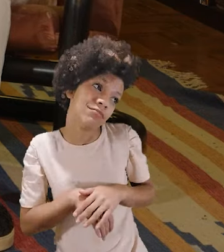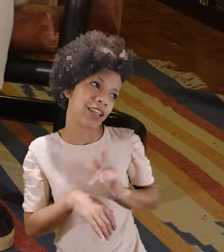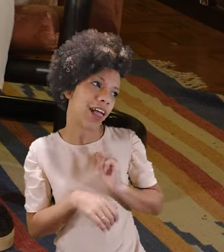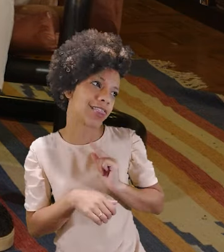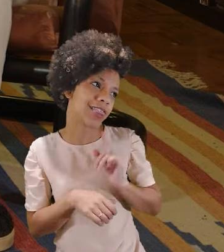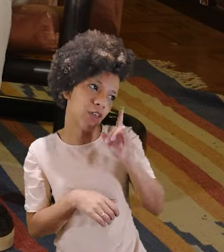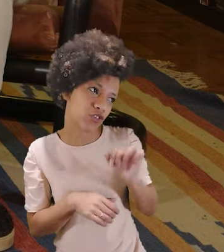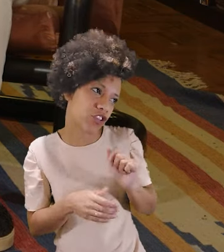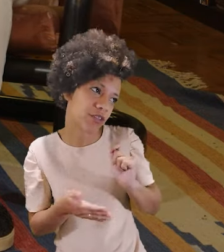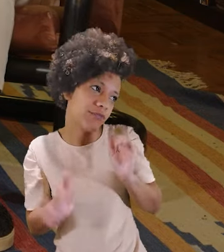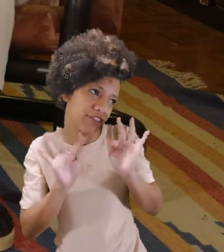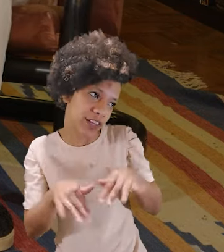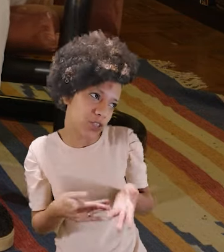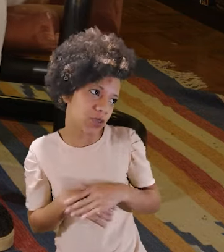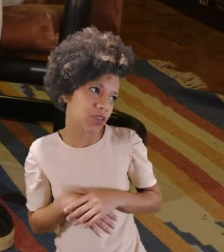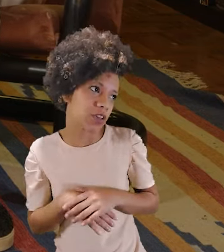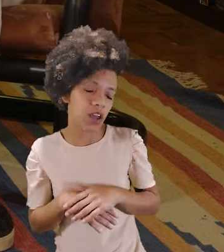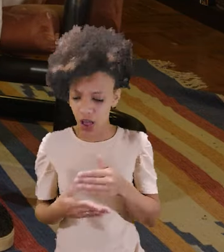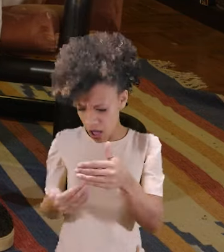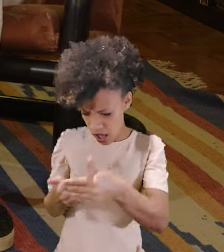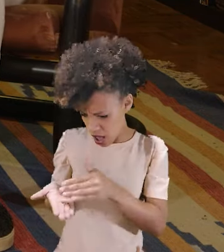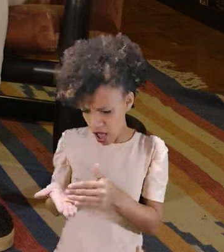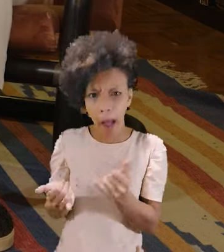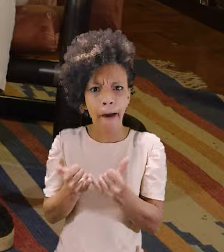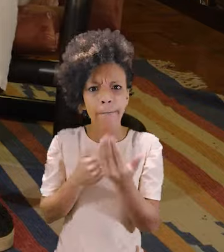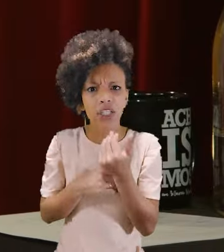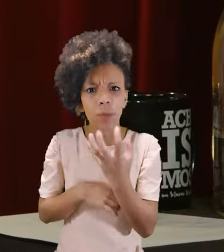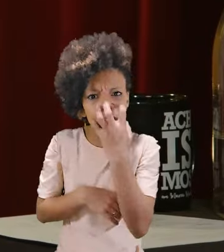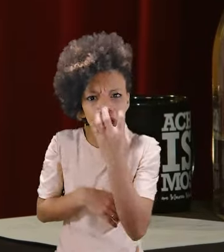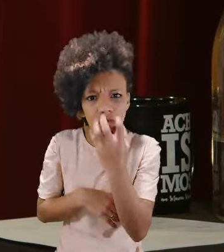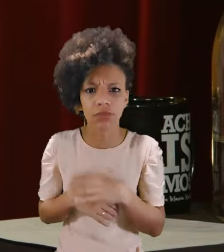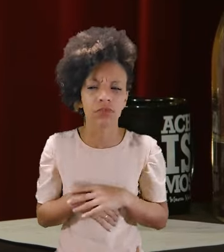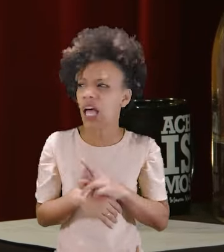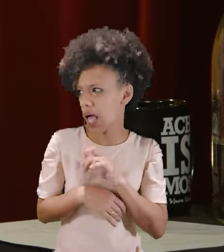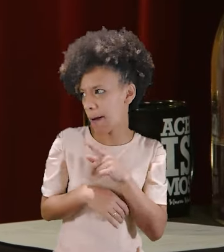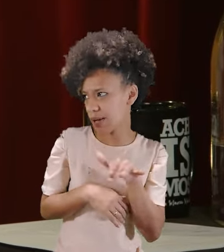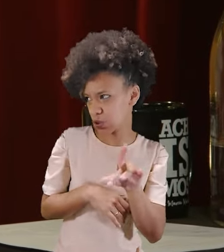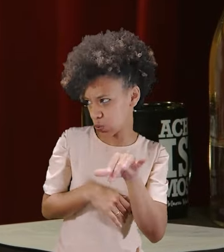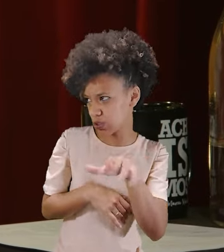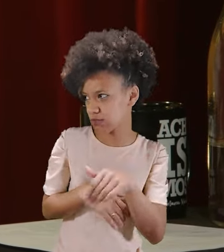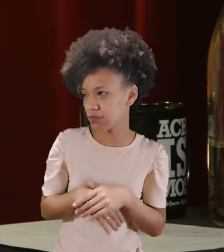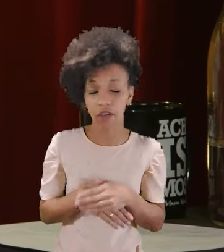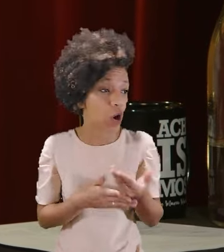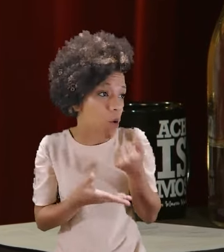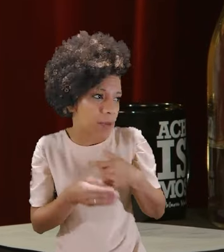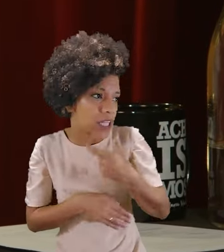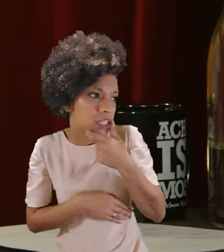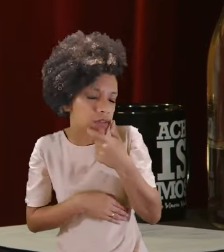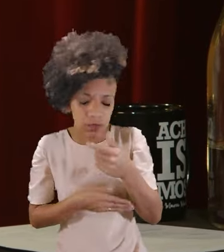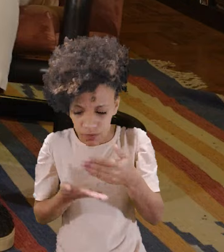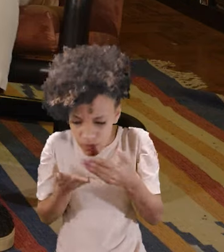perto tava escrito aí mas se tivesse é comida de cachorro agora para dura viu você vai comer um biscoito